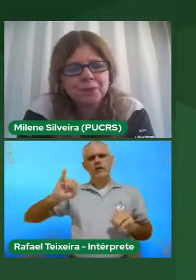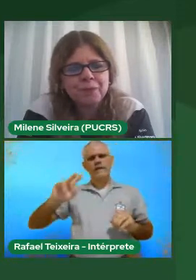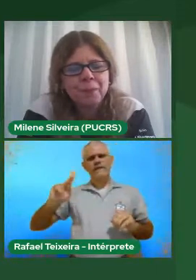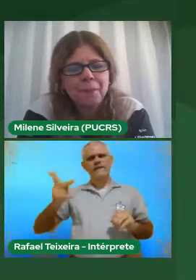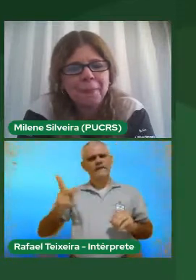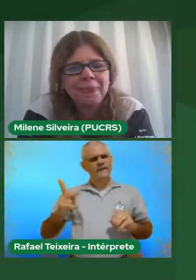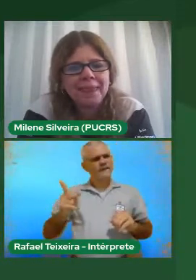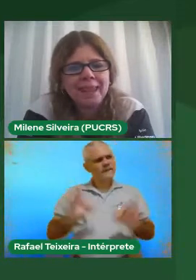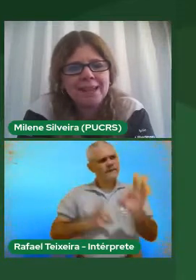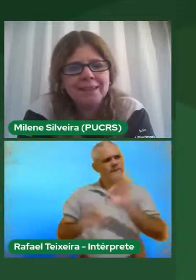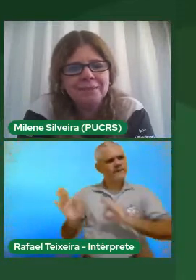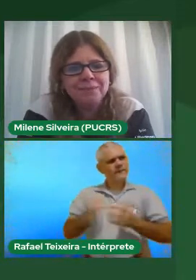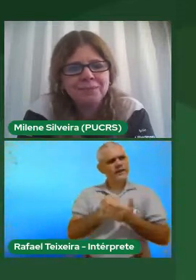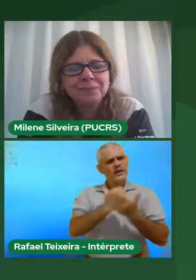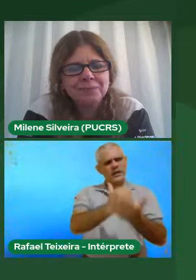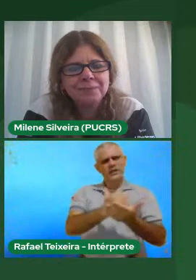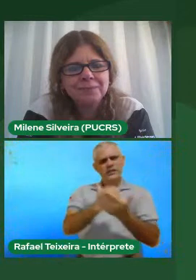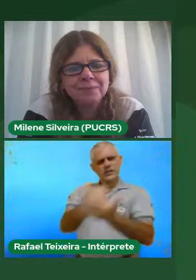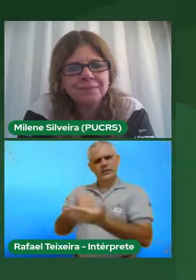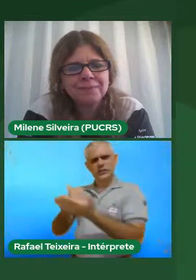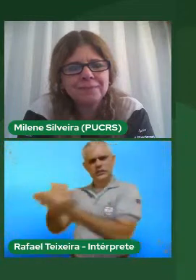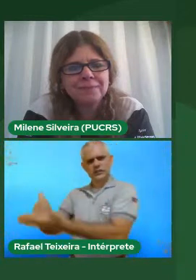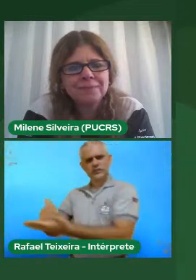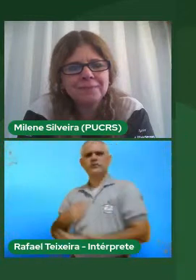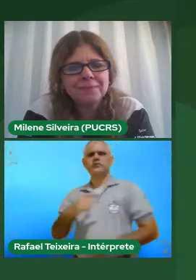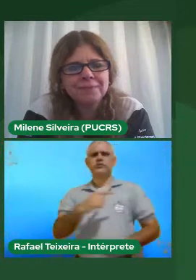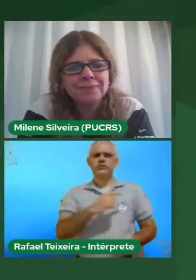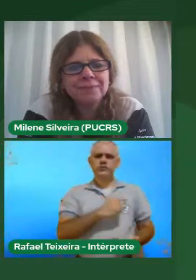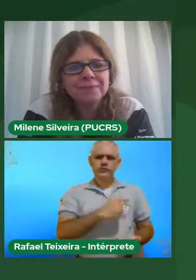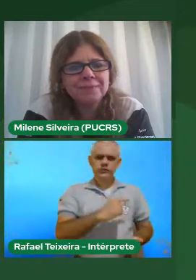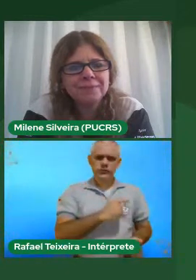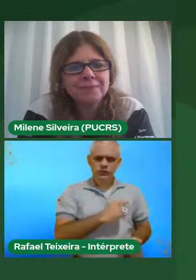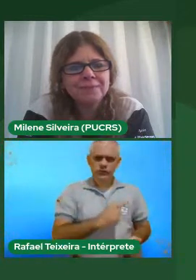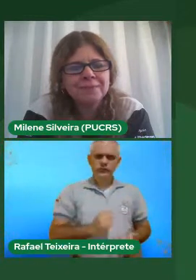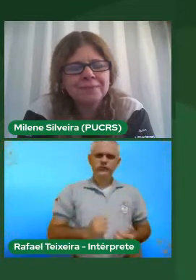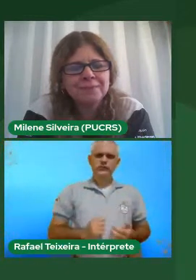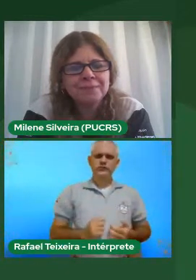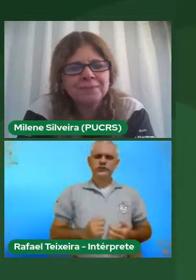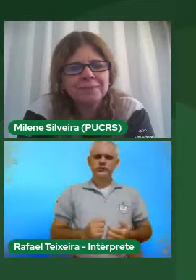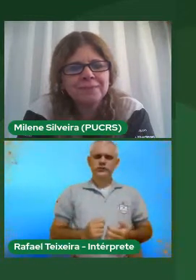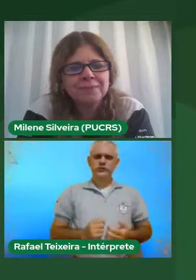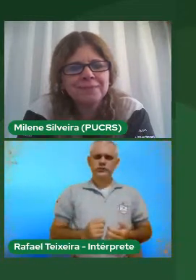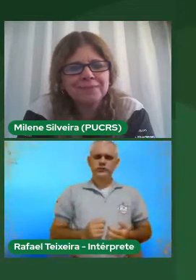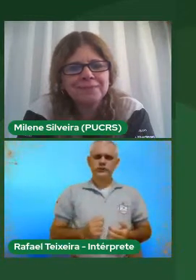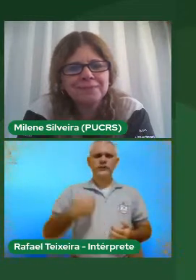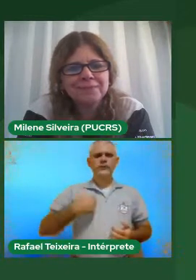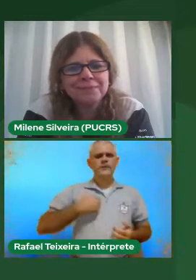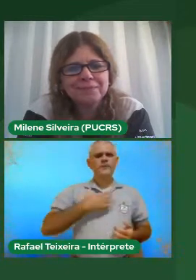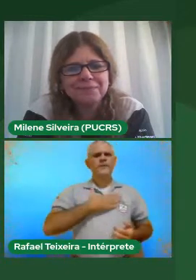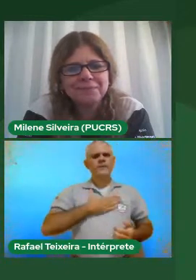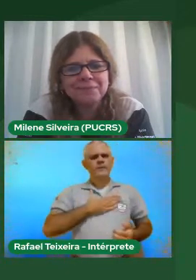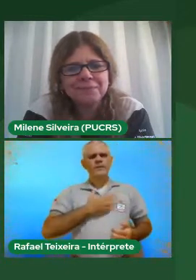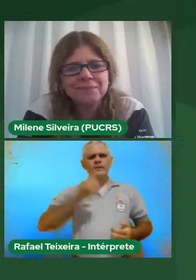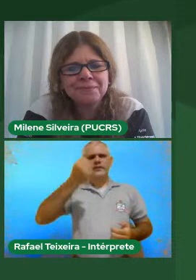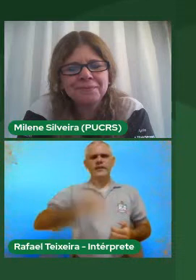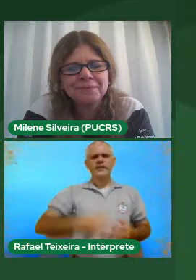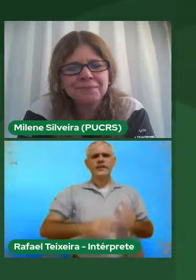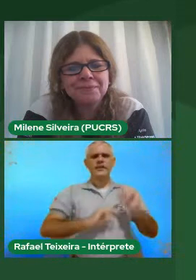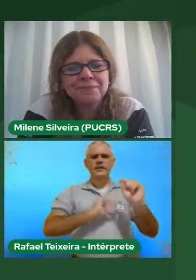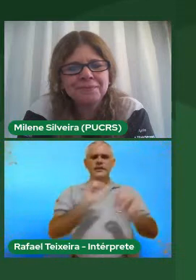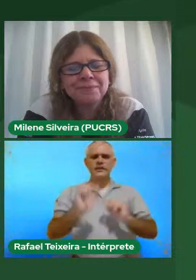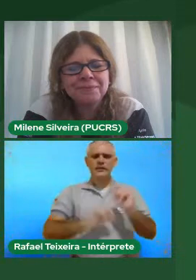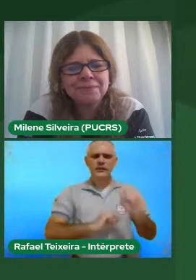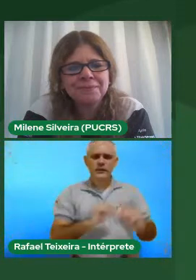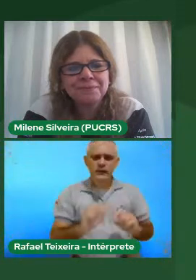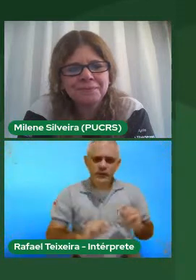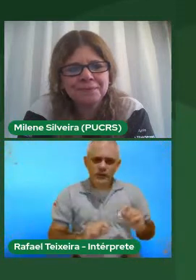prêmio certamente de reconhecimento e merecido. E o que eu gostaria de falar é que para todo mundo que conhece a Milene,